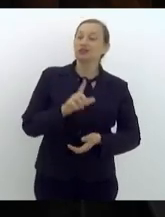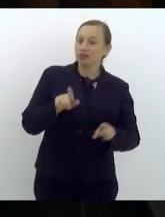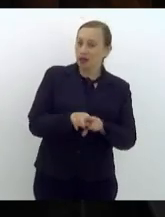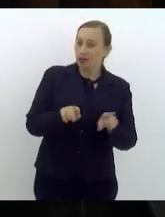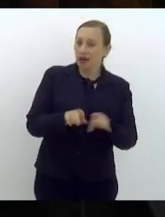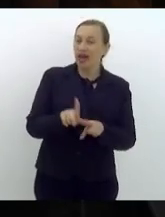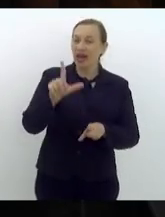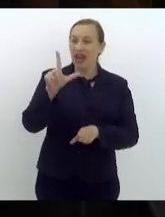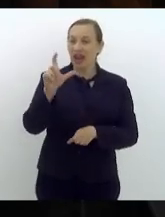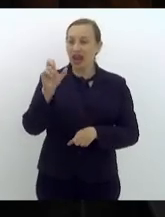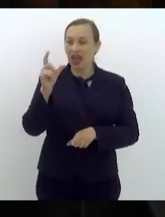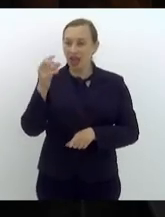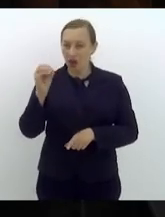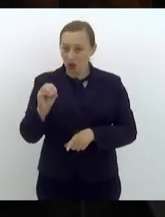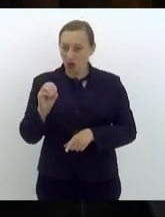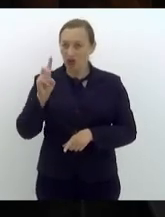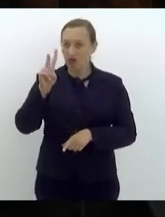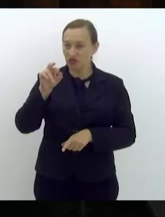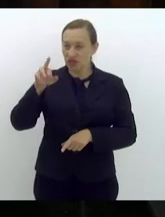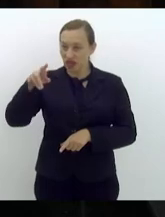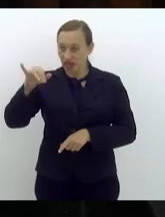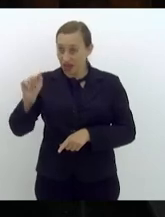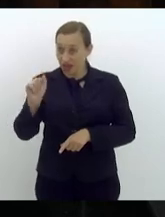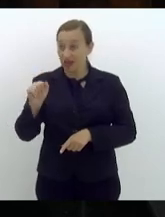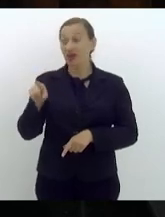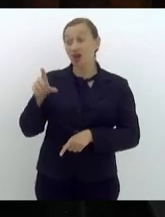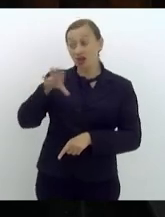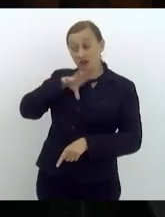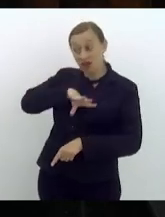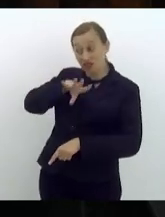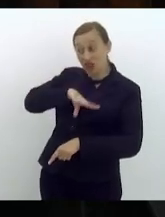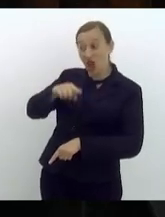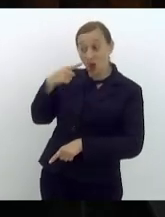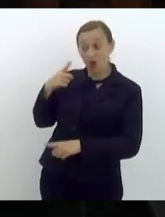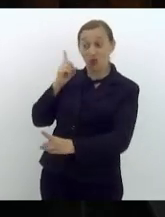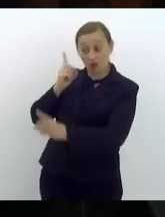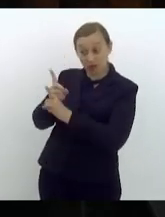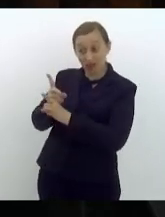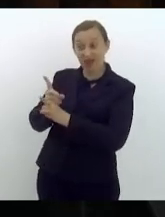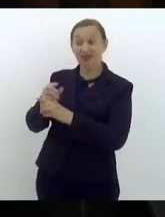Vieira, vascaíno que eu encontrei no Maracanã, né?